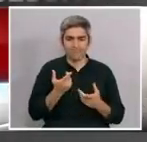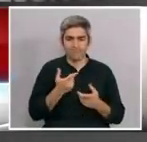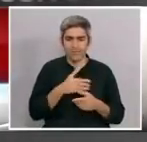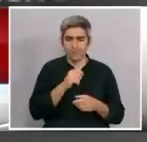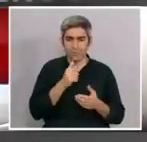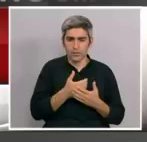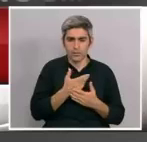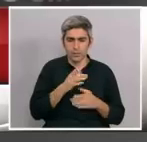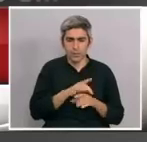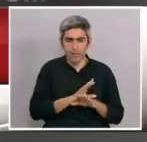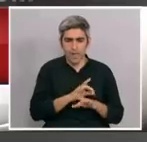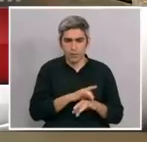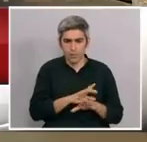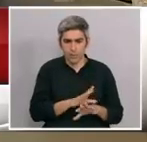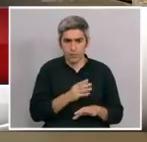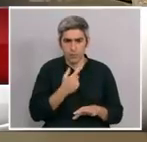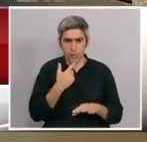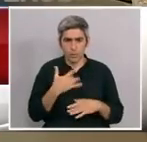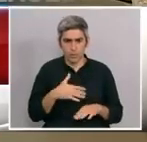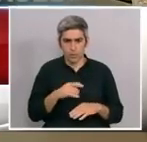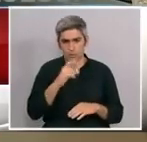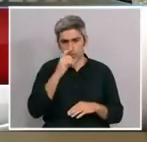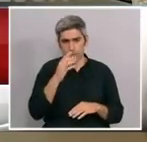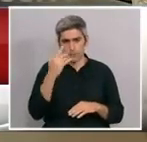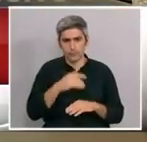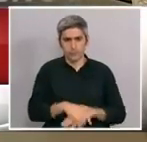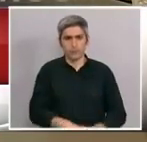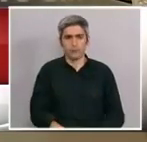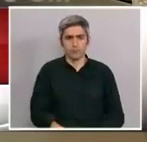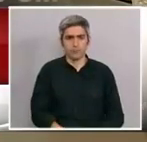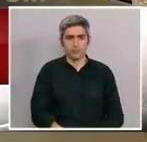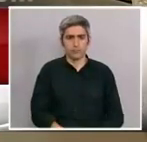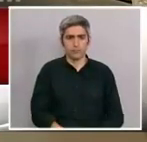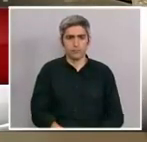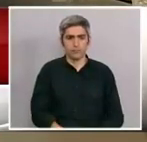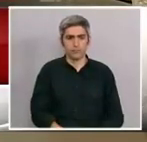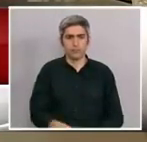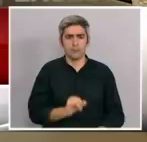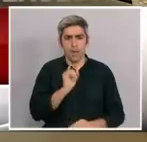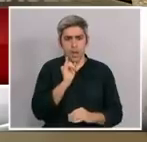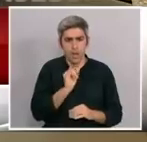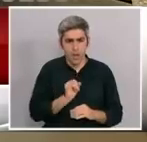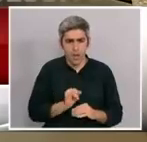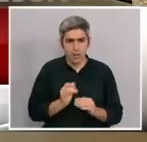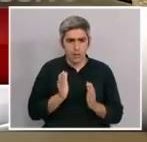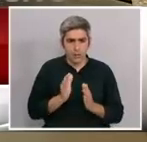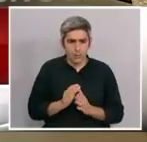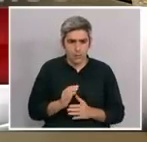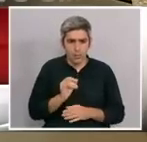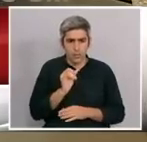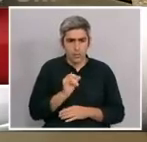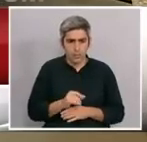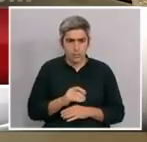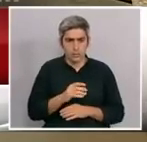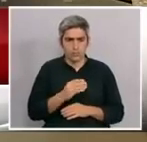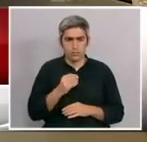não é? Porque ele estava mesmo pronto. E muito magrinho, não comia nadinha e